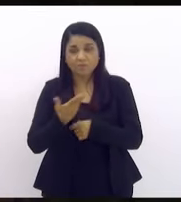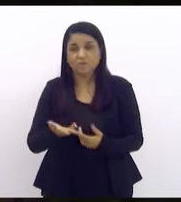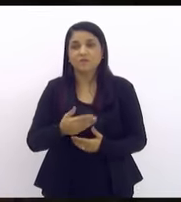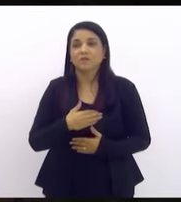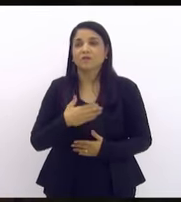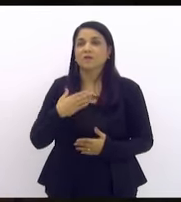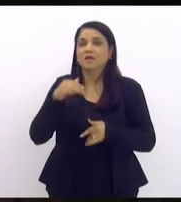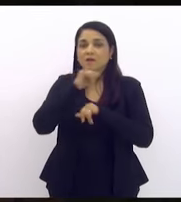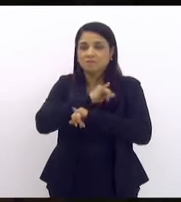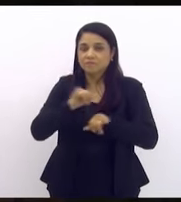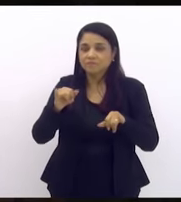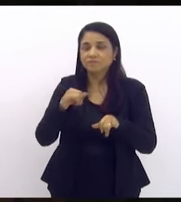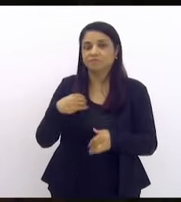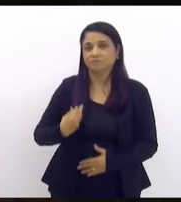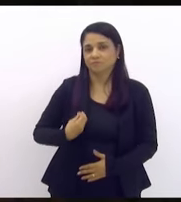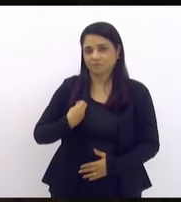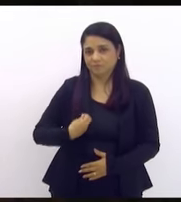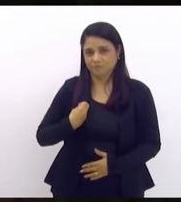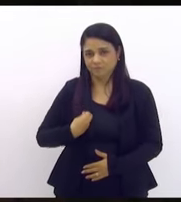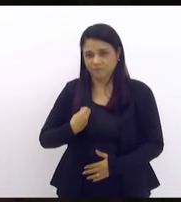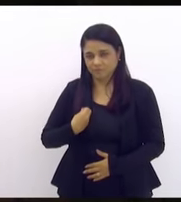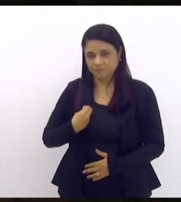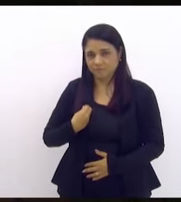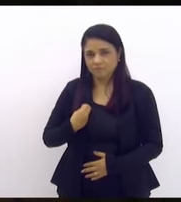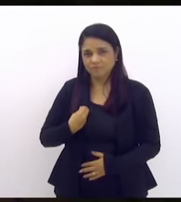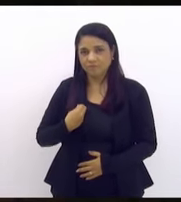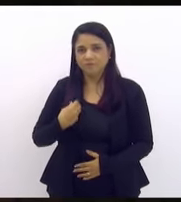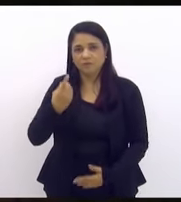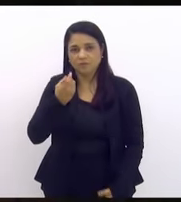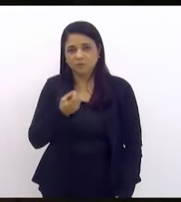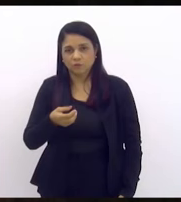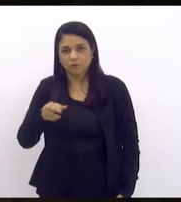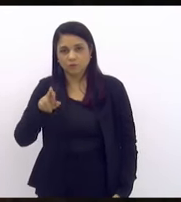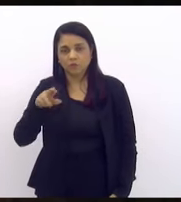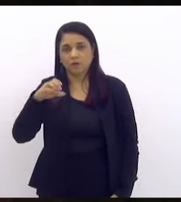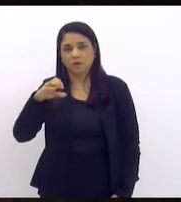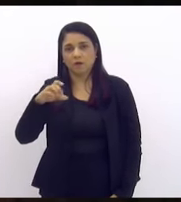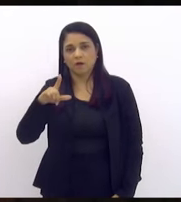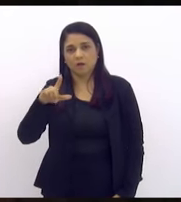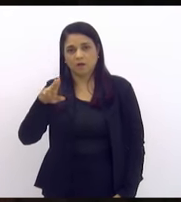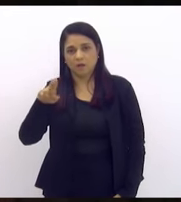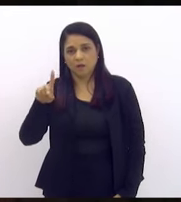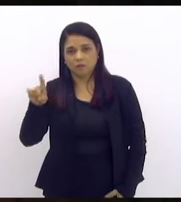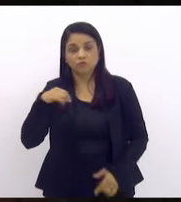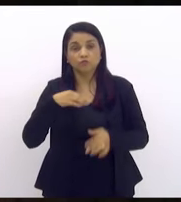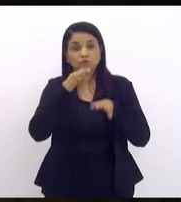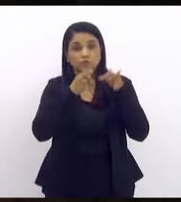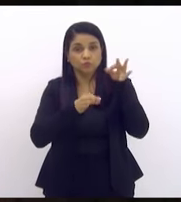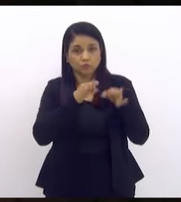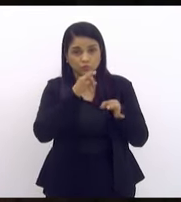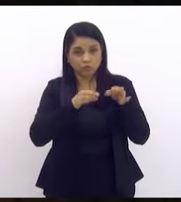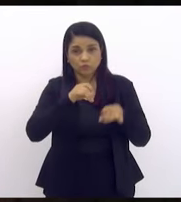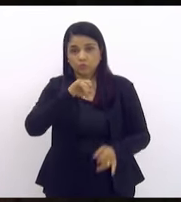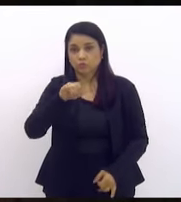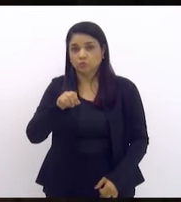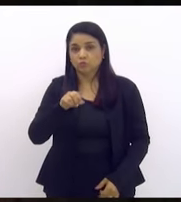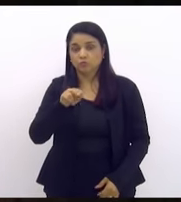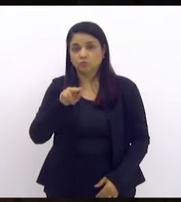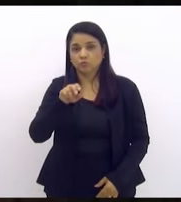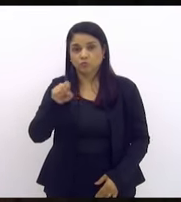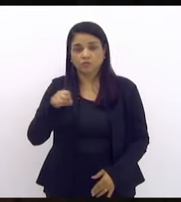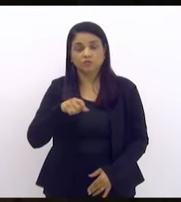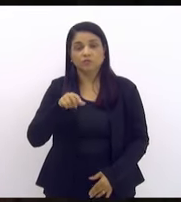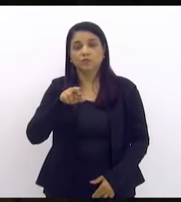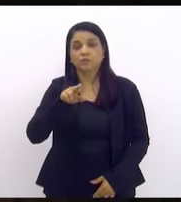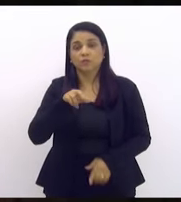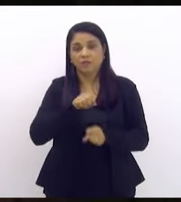Gostaria de anunciar a presença do doutor Cláudio, que é juiz de Rio Claro, não é isso, doutor? Excelência,